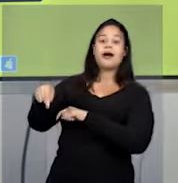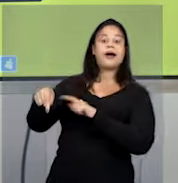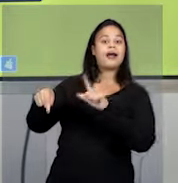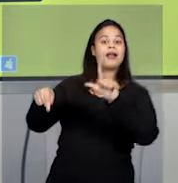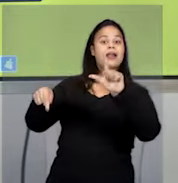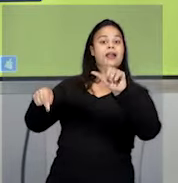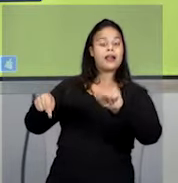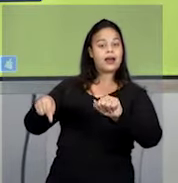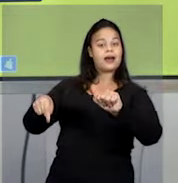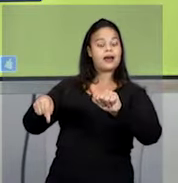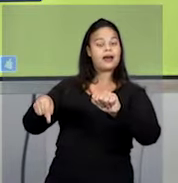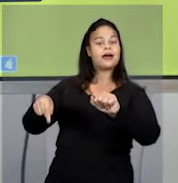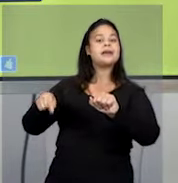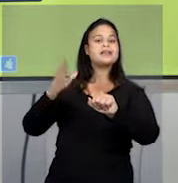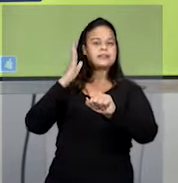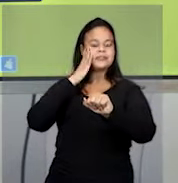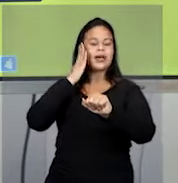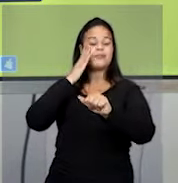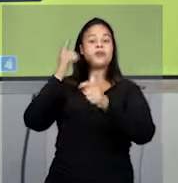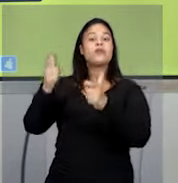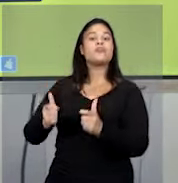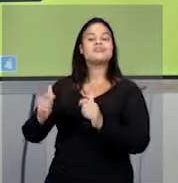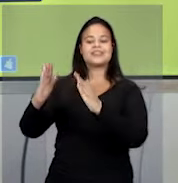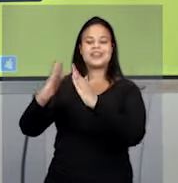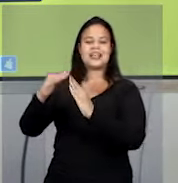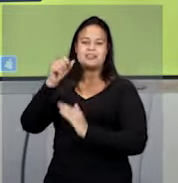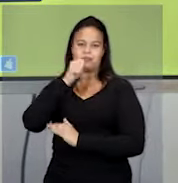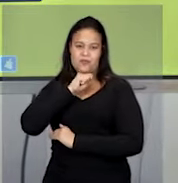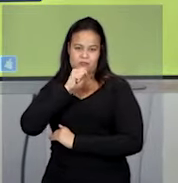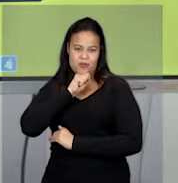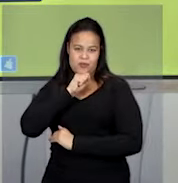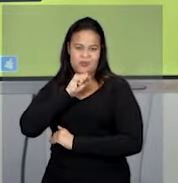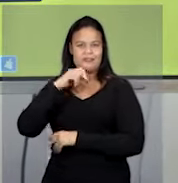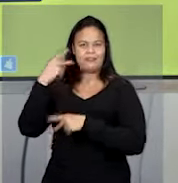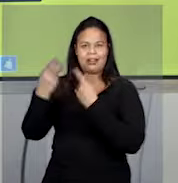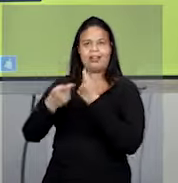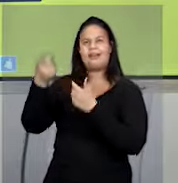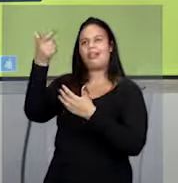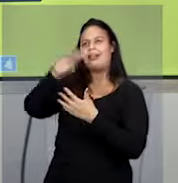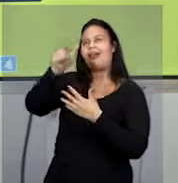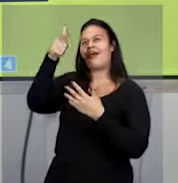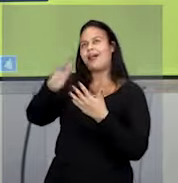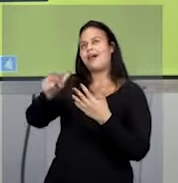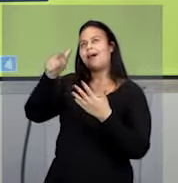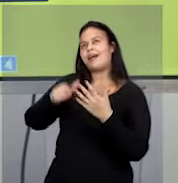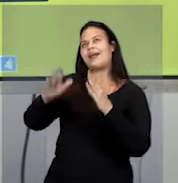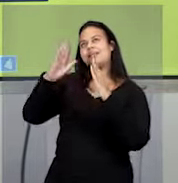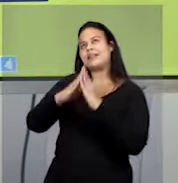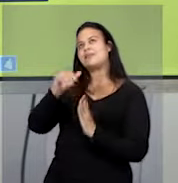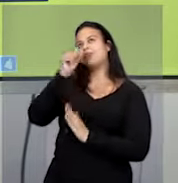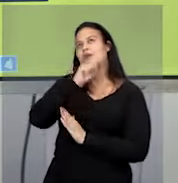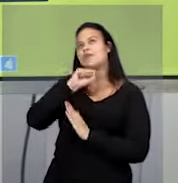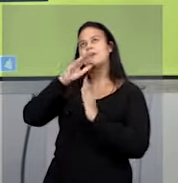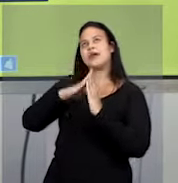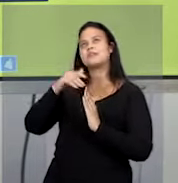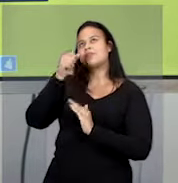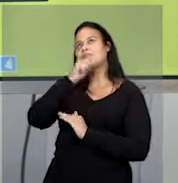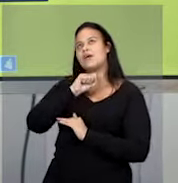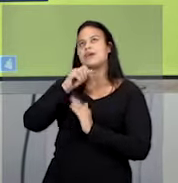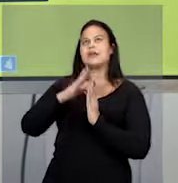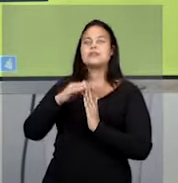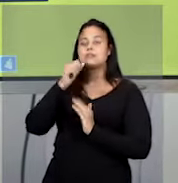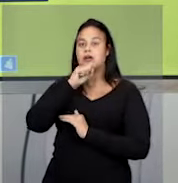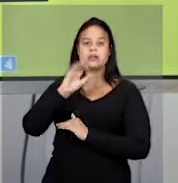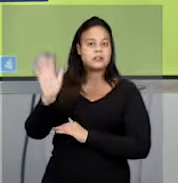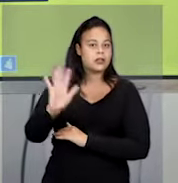vai substituir a casa da vovó para não falar de novo. Entenderam? Bom, os pronomes são